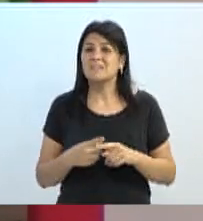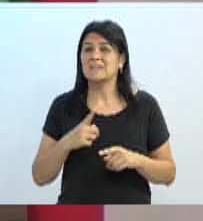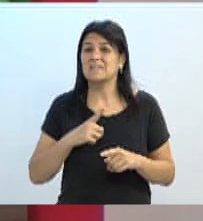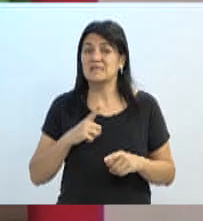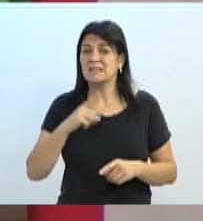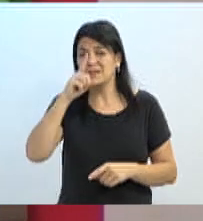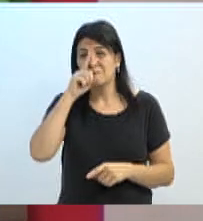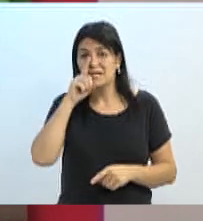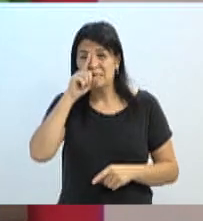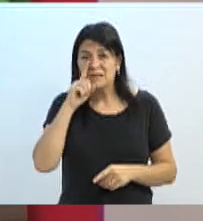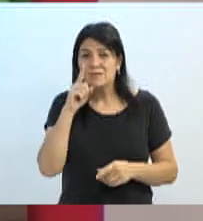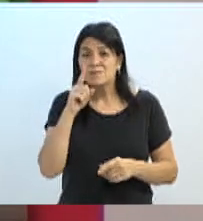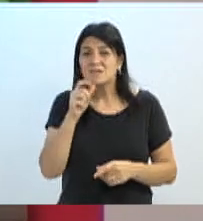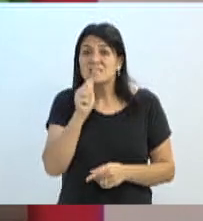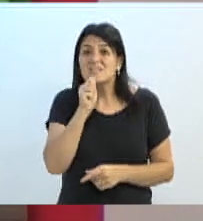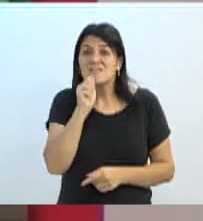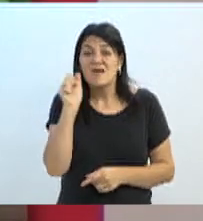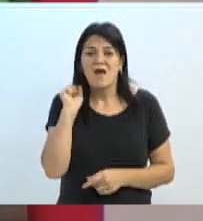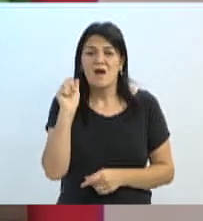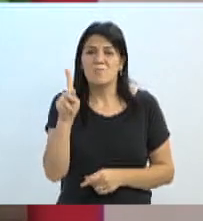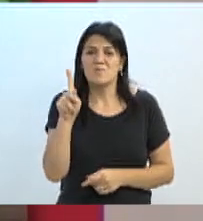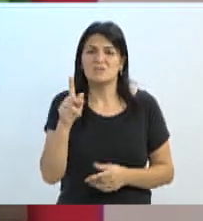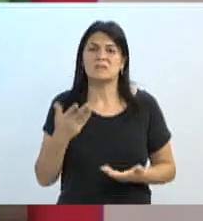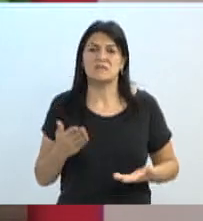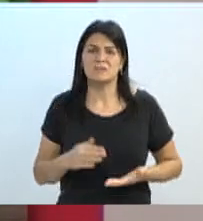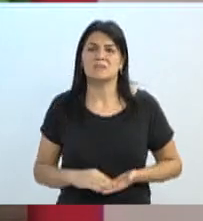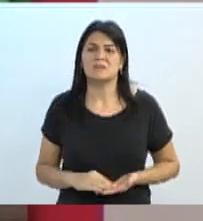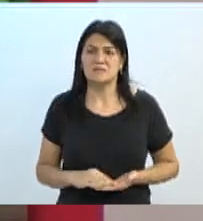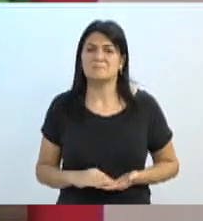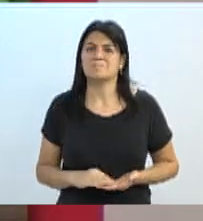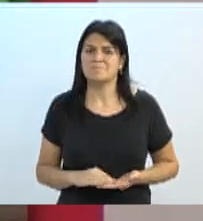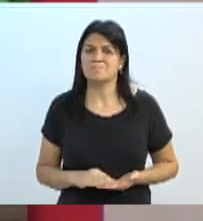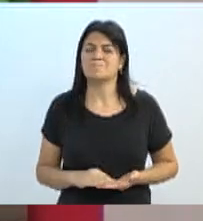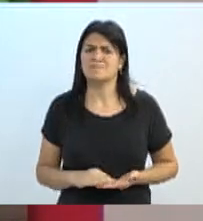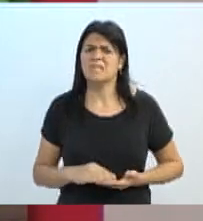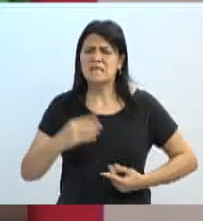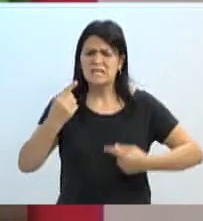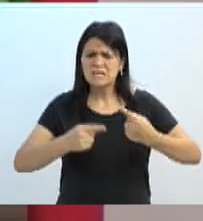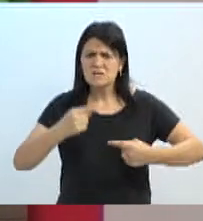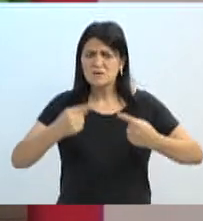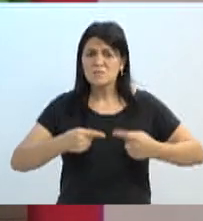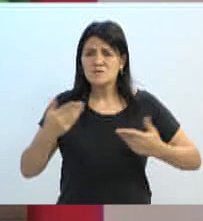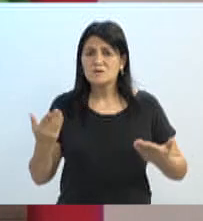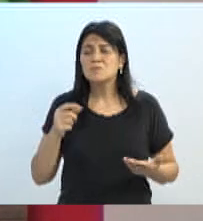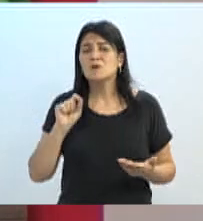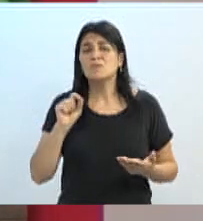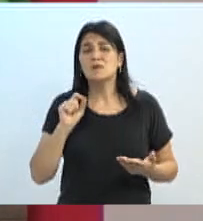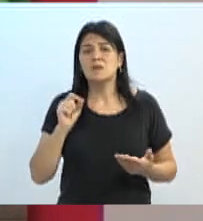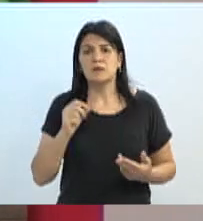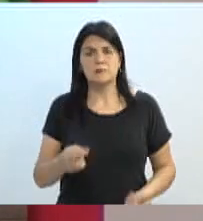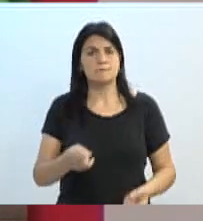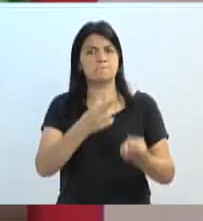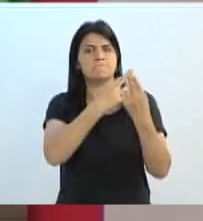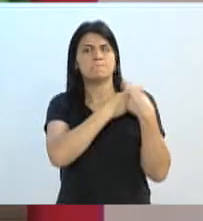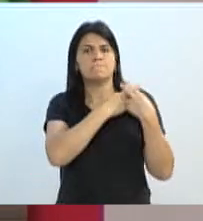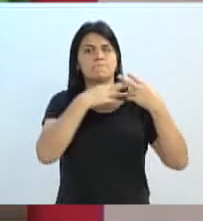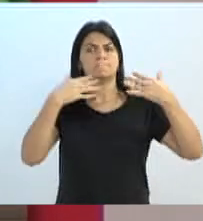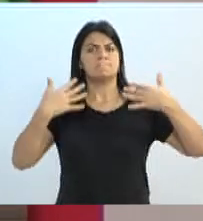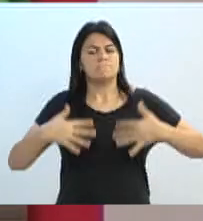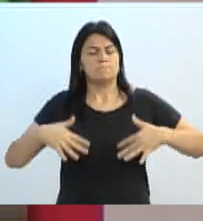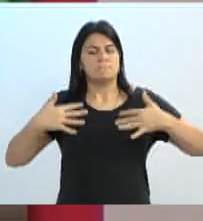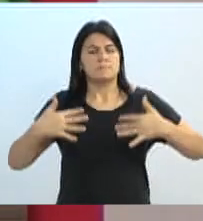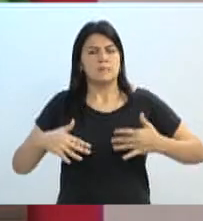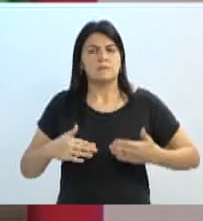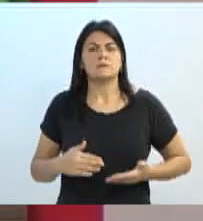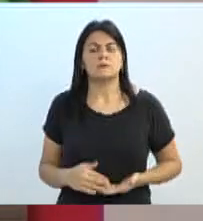de ficarem sem aposentadoria. E o que nós estamos discutindo e discutimos ontem, o que eu estou falando aqui, é de muita responsabilidade.